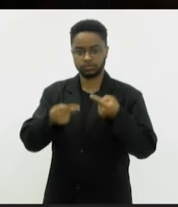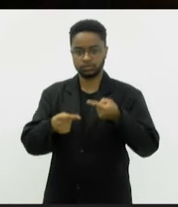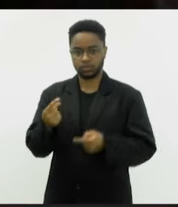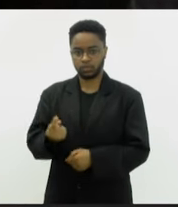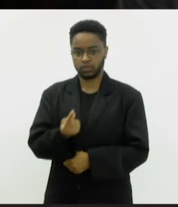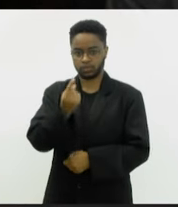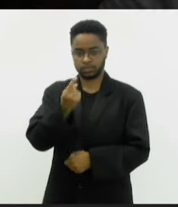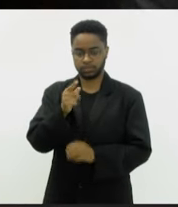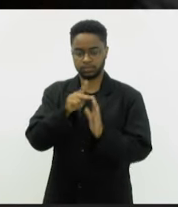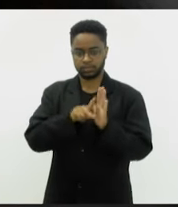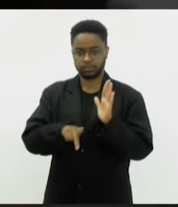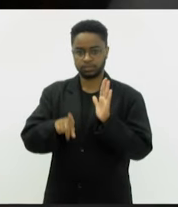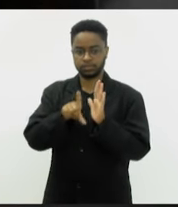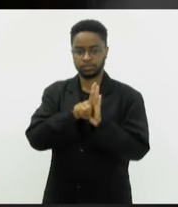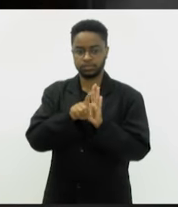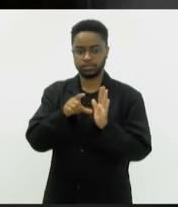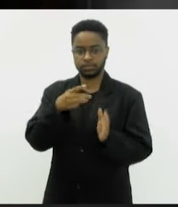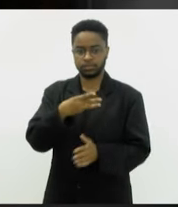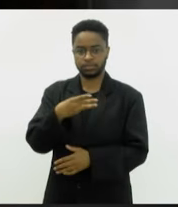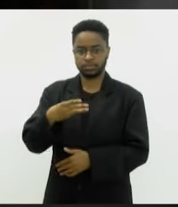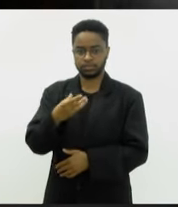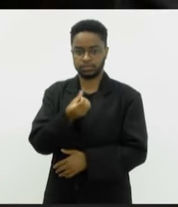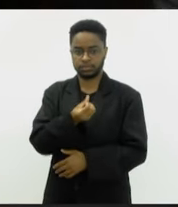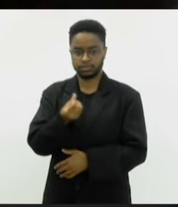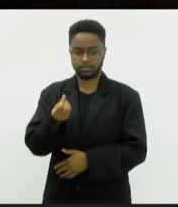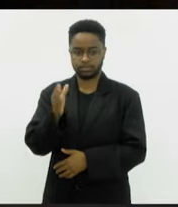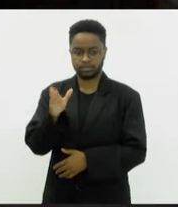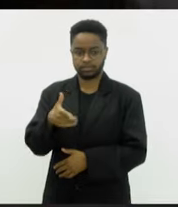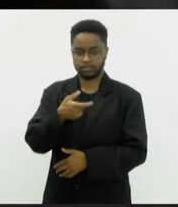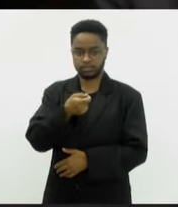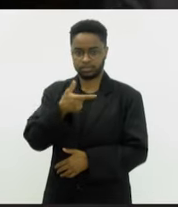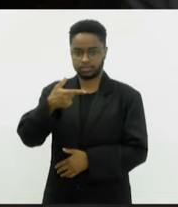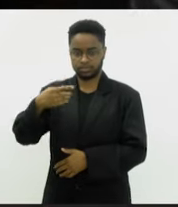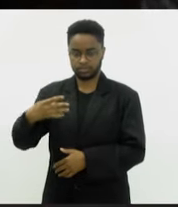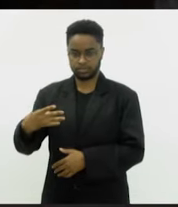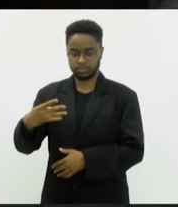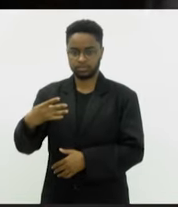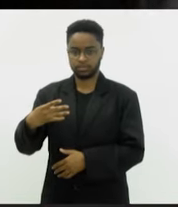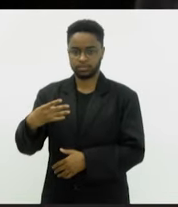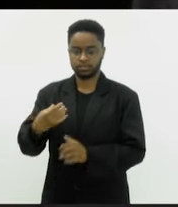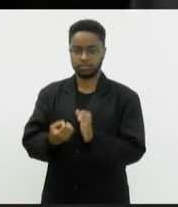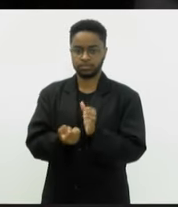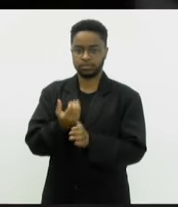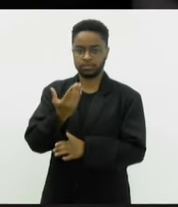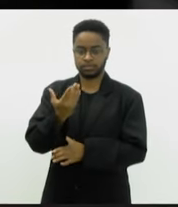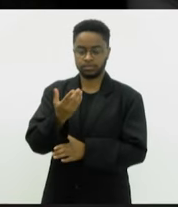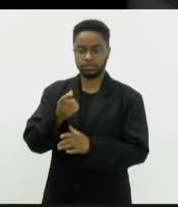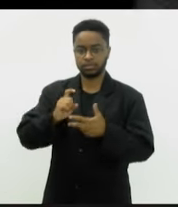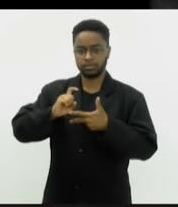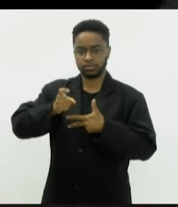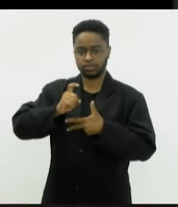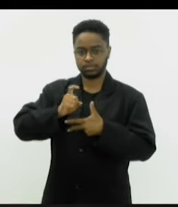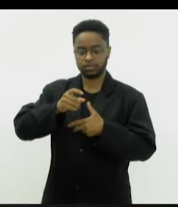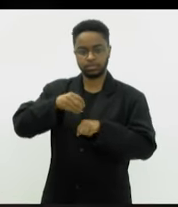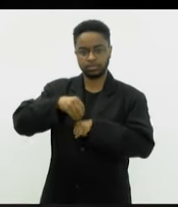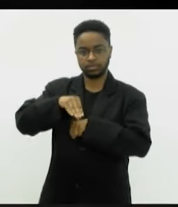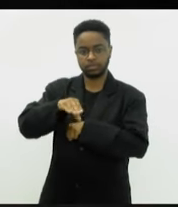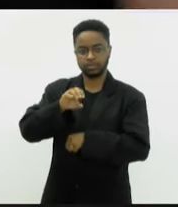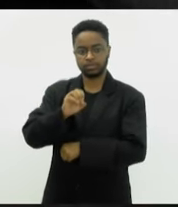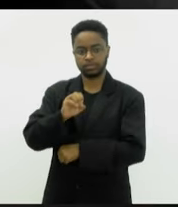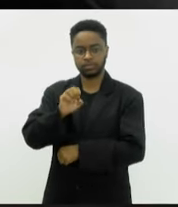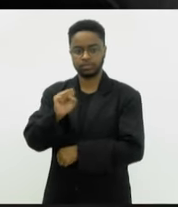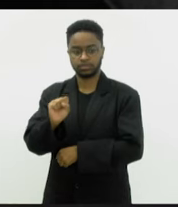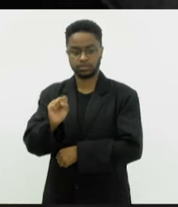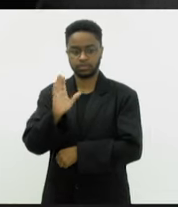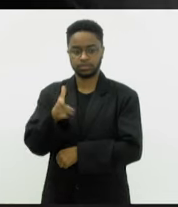única, projeto de lei número 3366, de 24, de autoria do Poder Executivo, mensagem número 08,